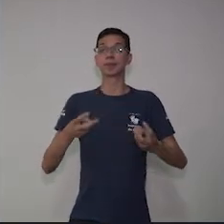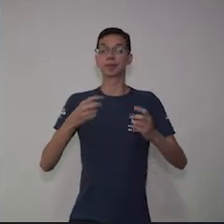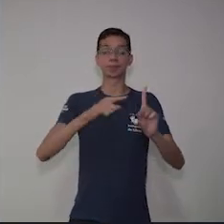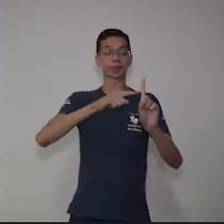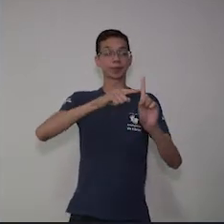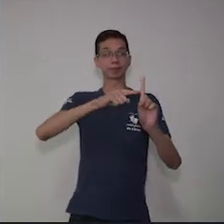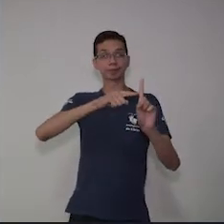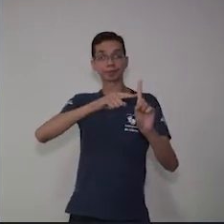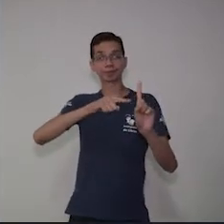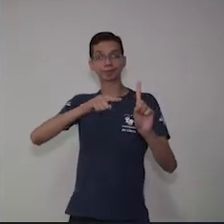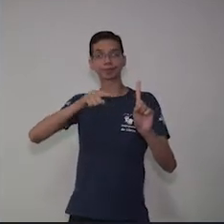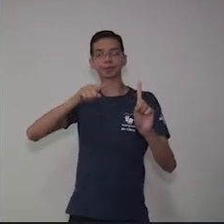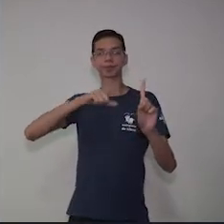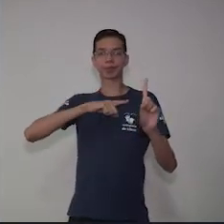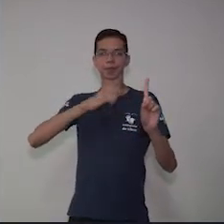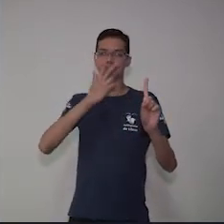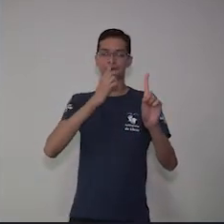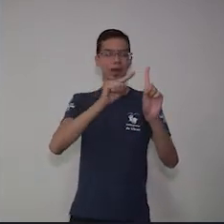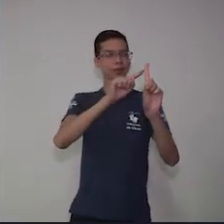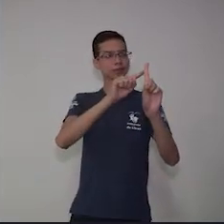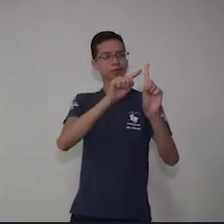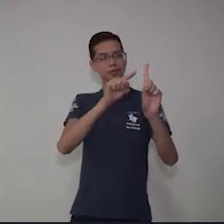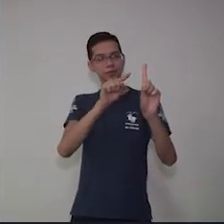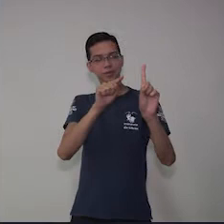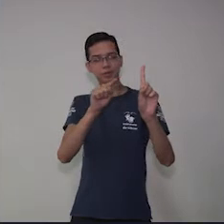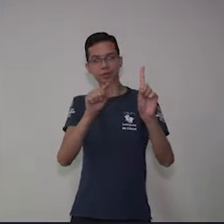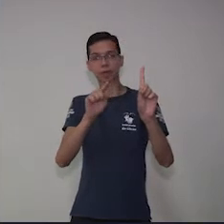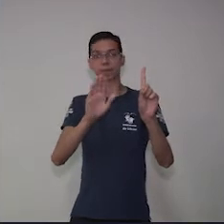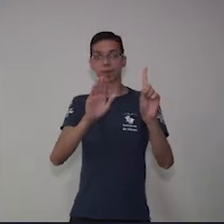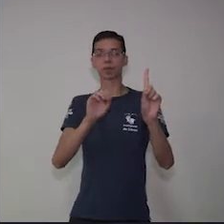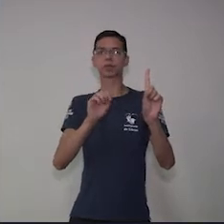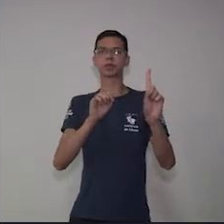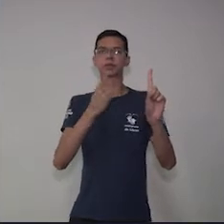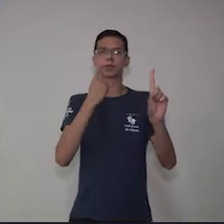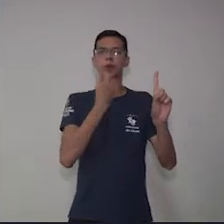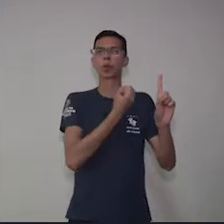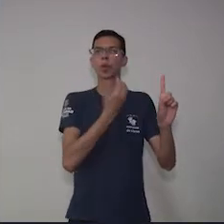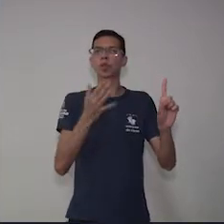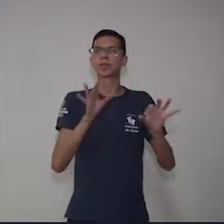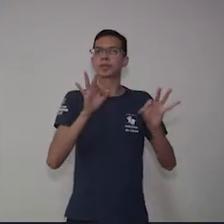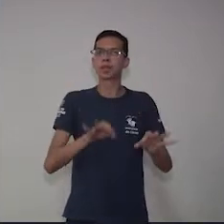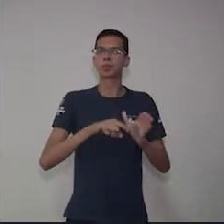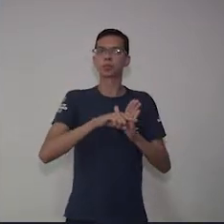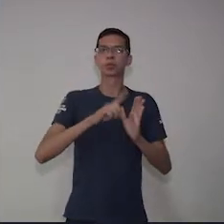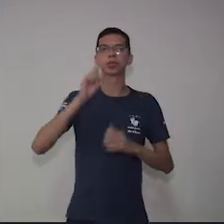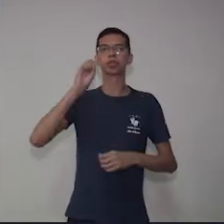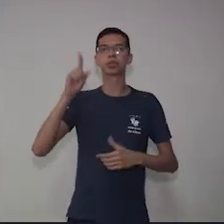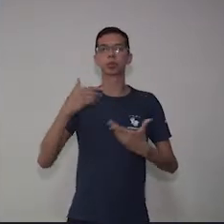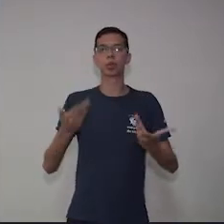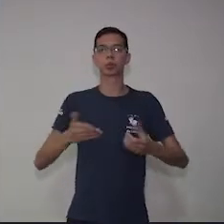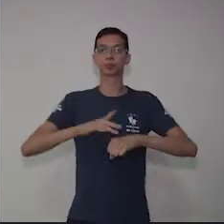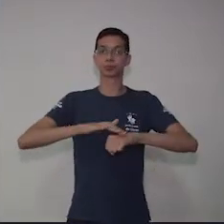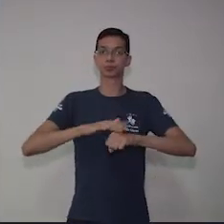nós fazemos a correção, mostra-se que a realidade de que nós vamos